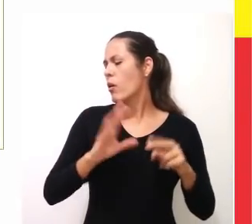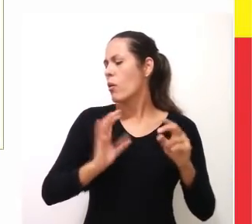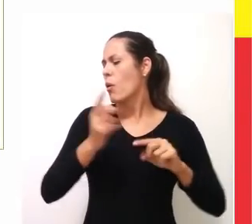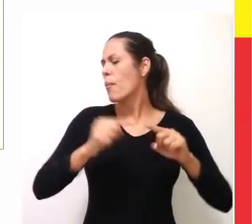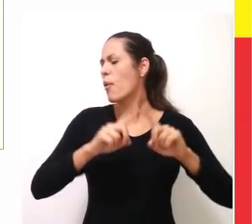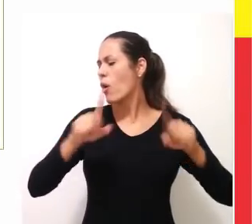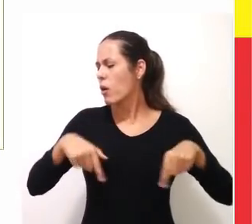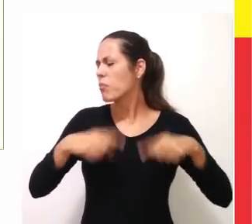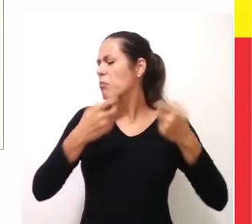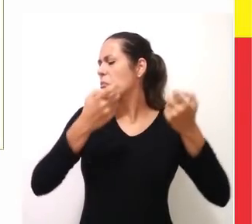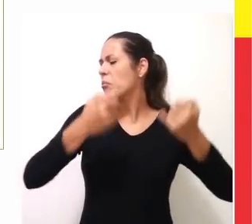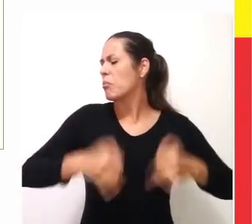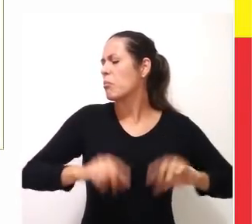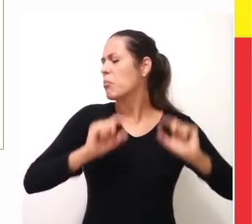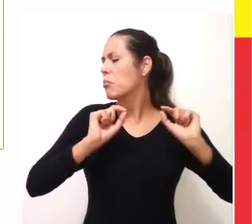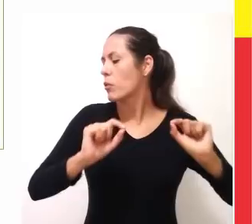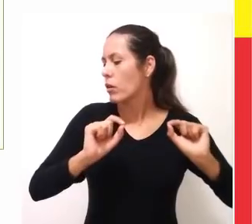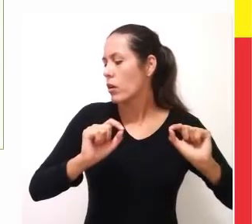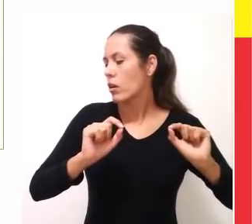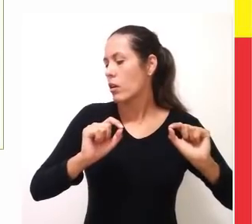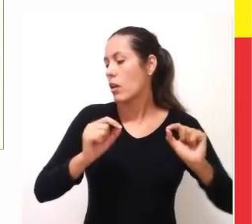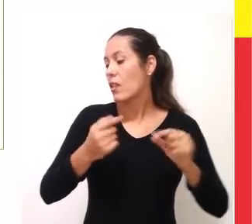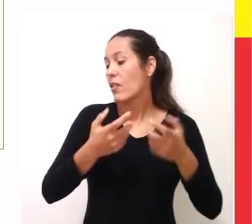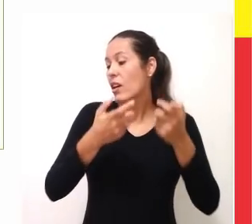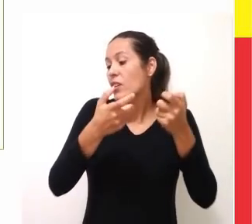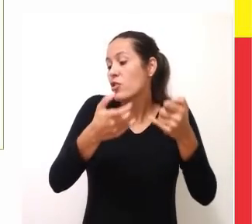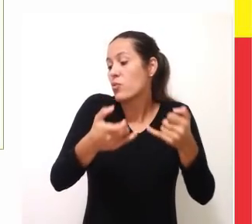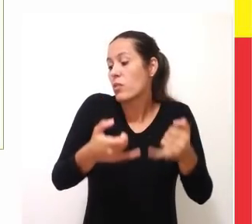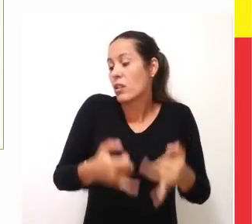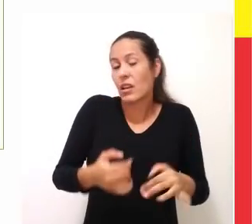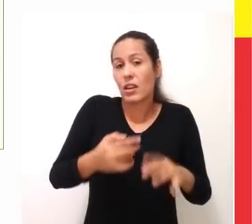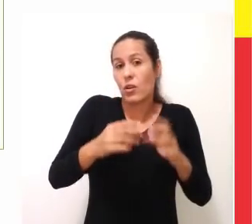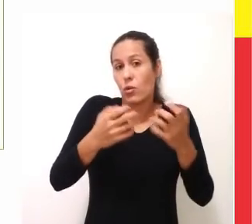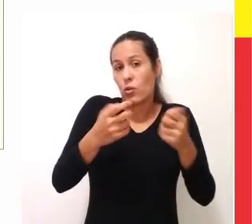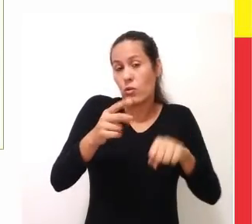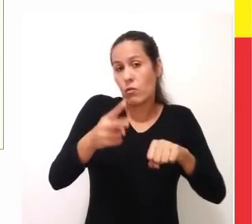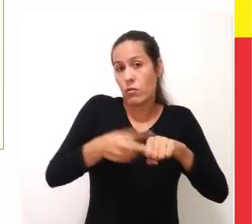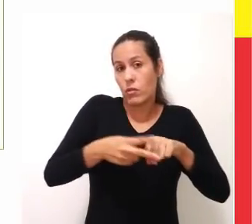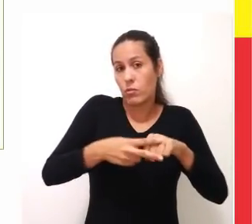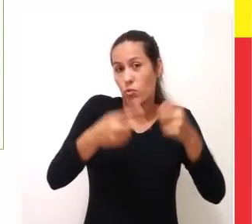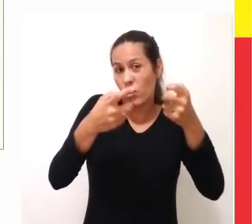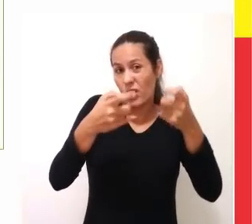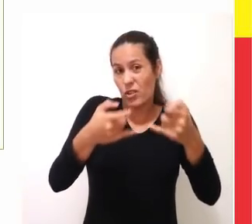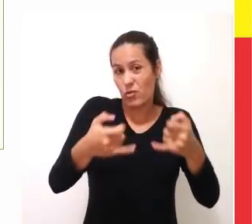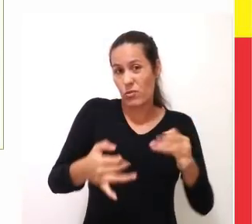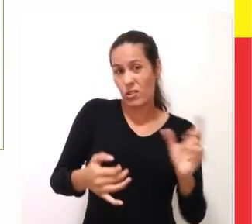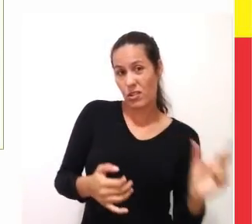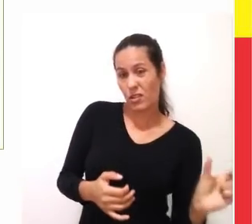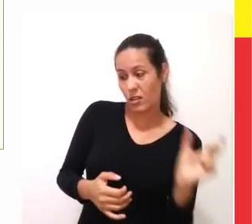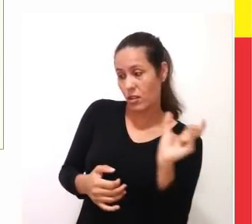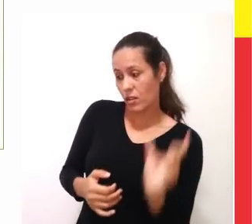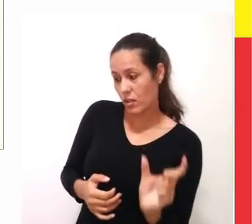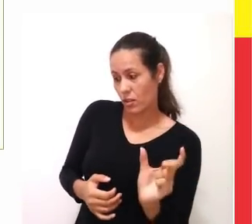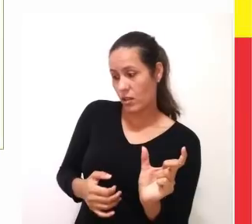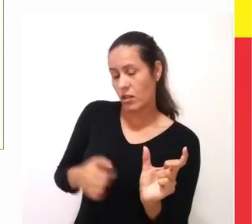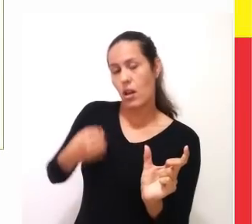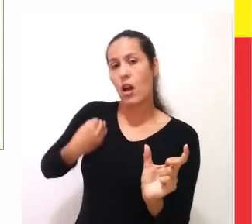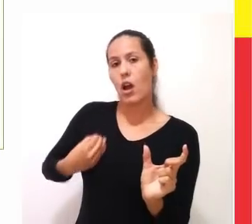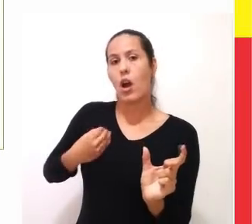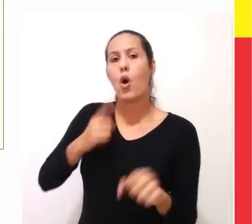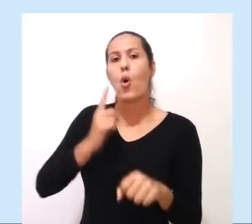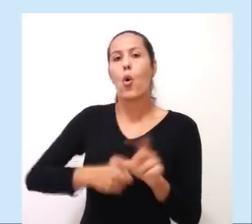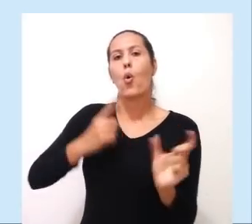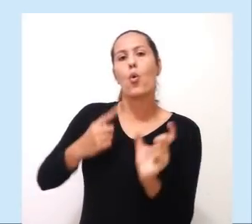programas? Veja que aqui nós temos o presente, mas é um tempo presente. É um tempo presente que está dentro de contexto do futuro, certo?